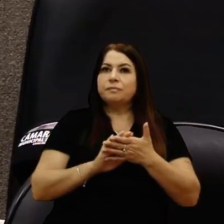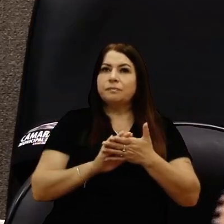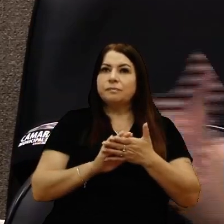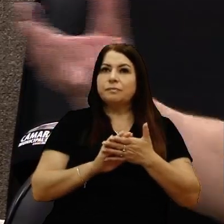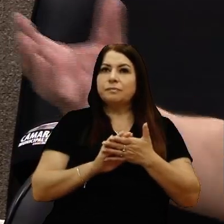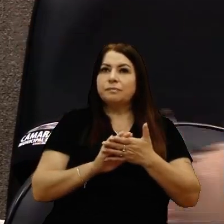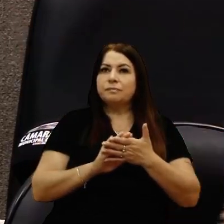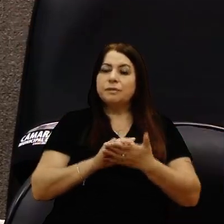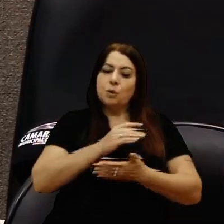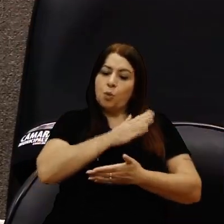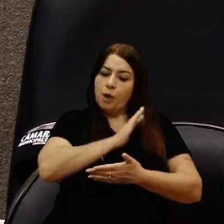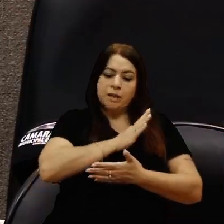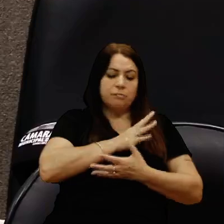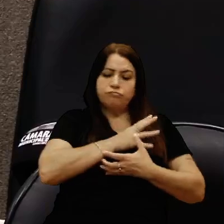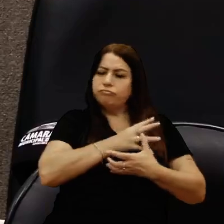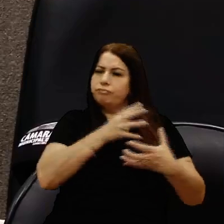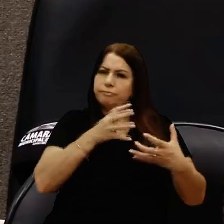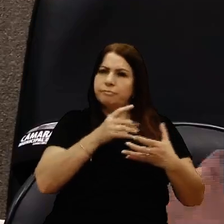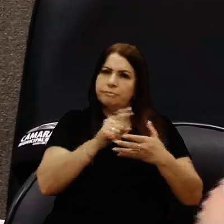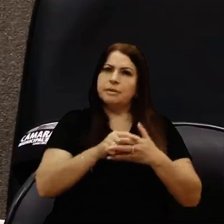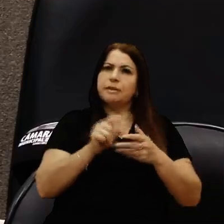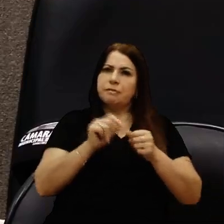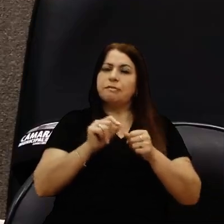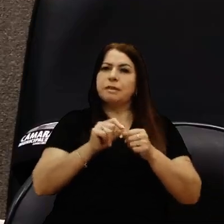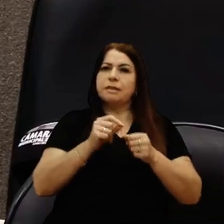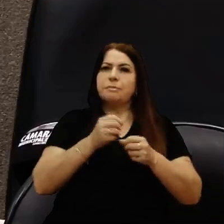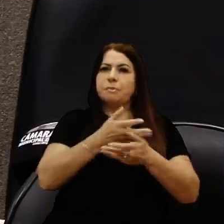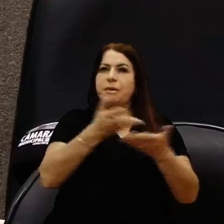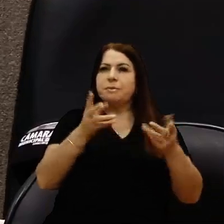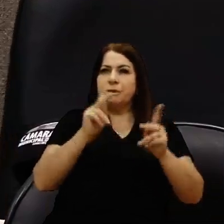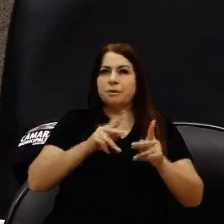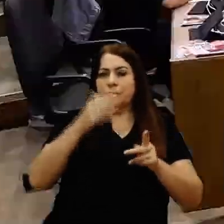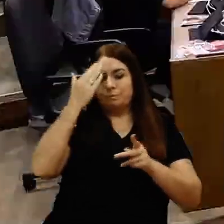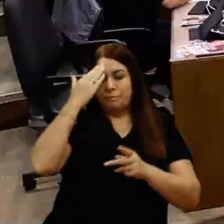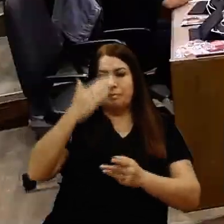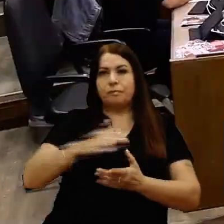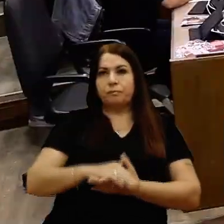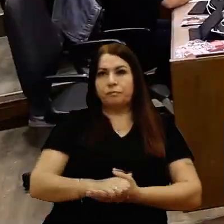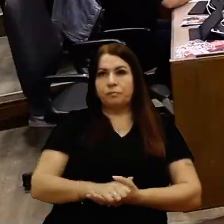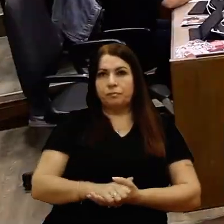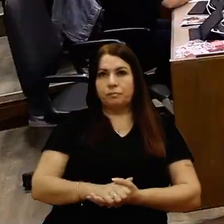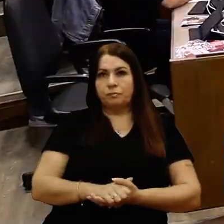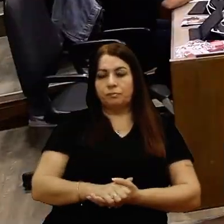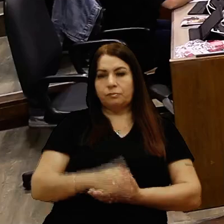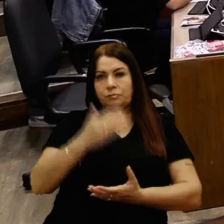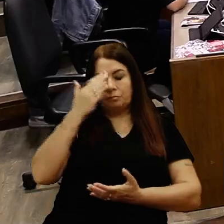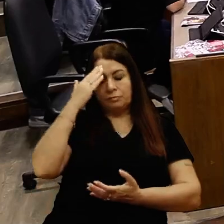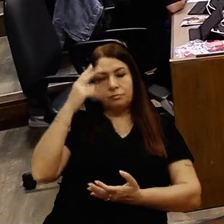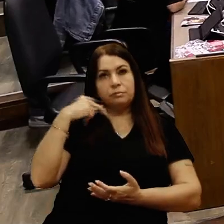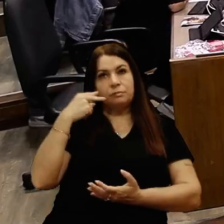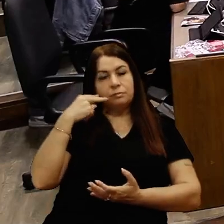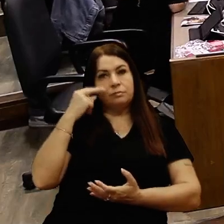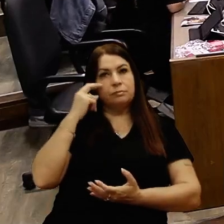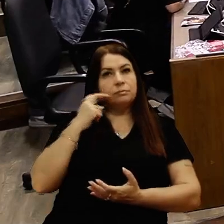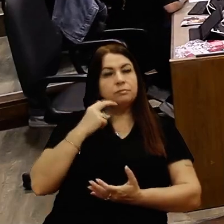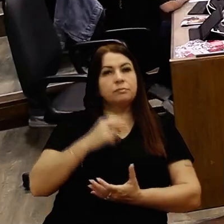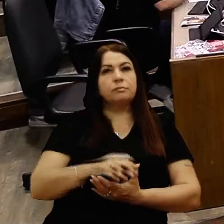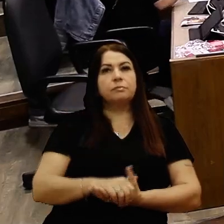e esse coração imenso que vocês têm, passem para mais pessoas. Muito obrigado. Obrigado, vereador Daniel